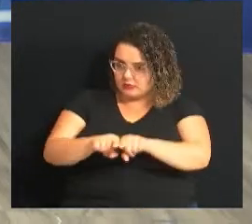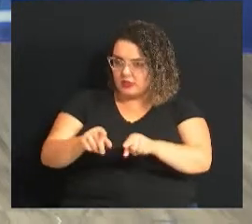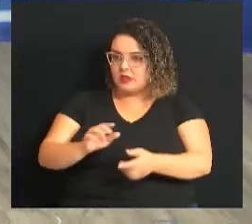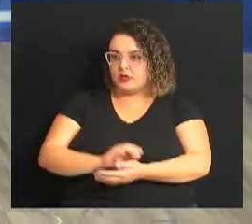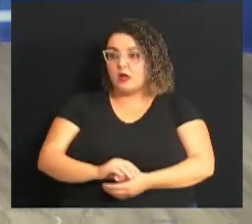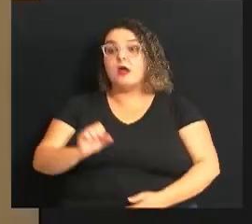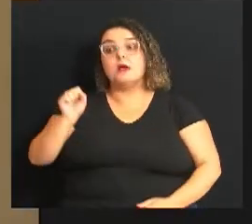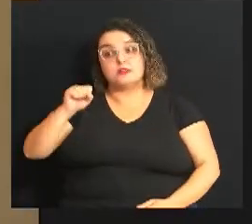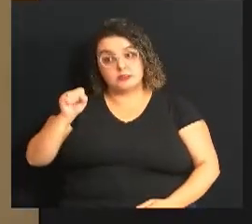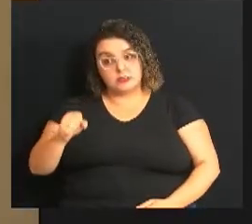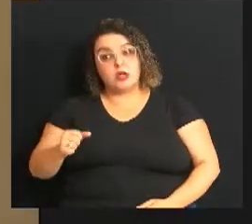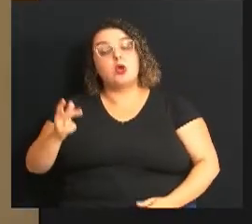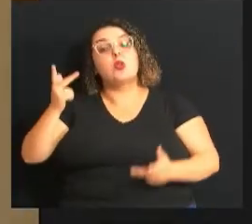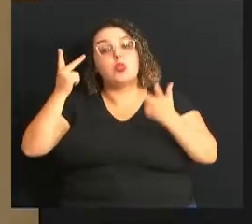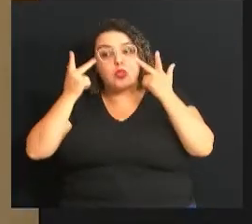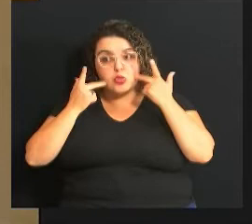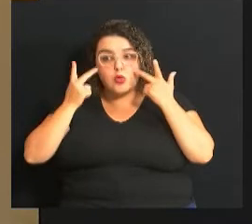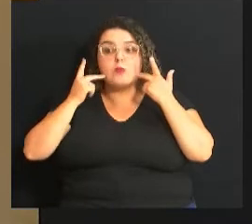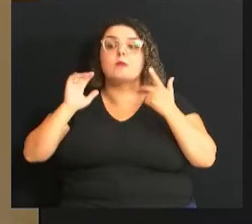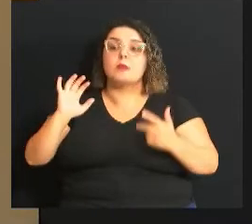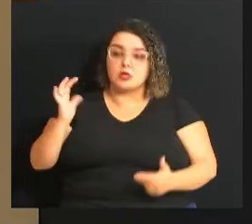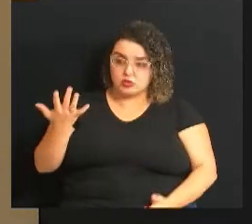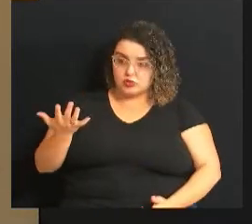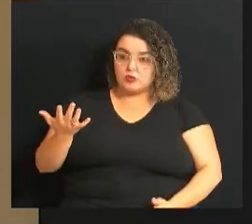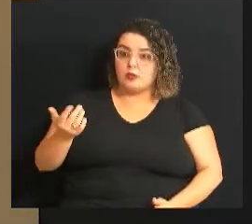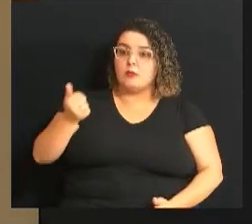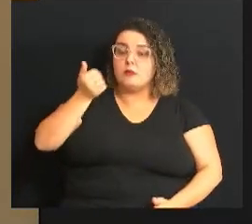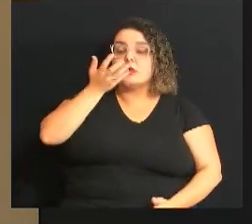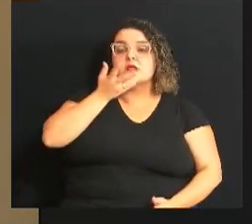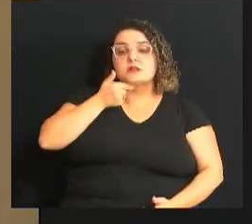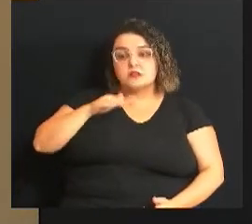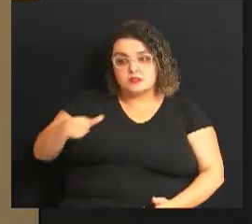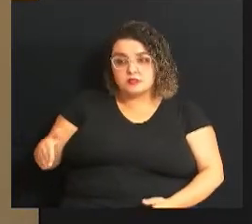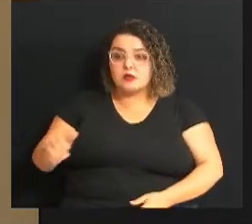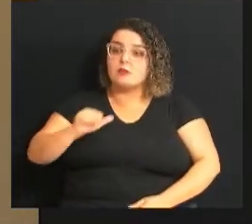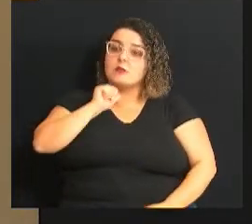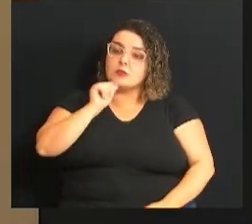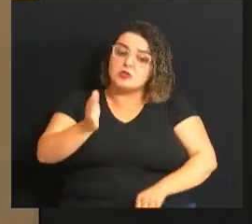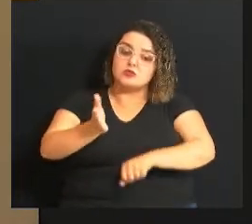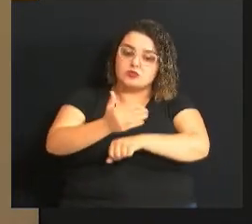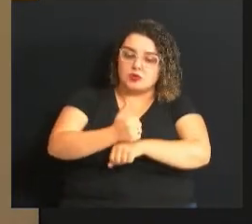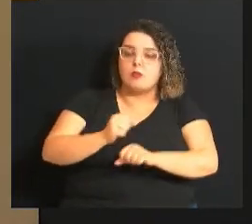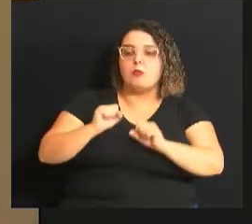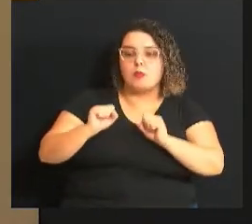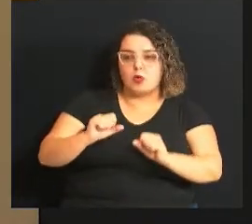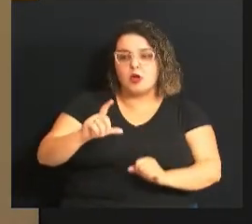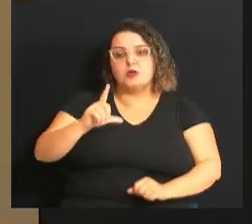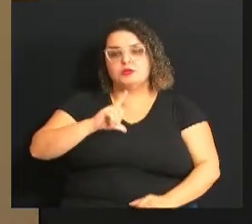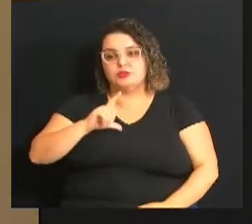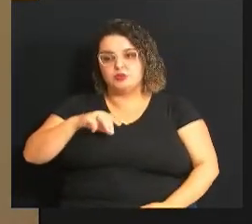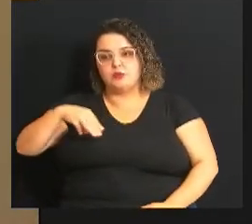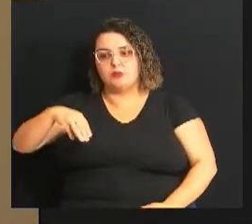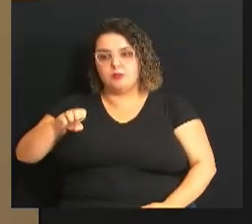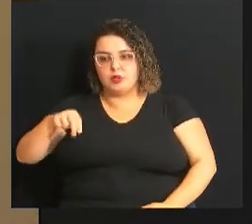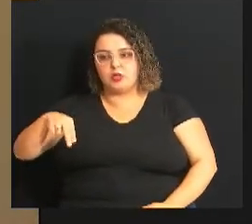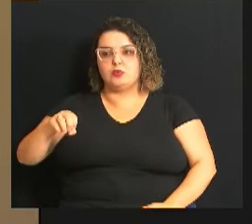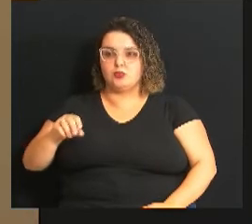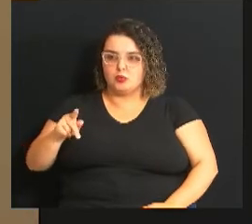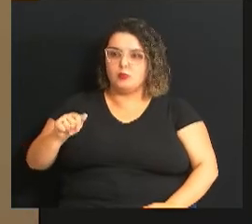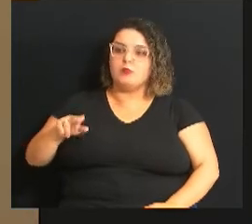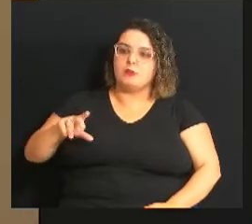Isso, geralmente isso acontece, né? Para aquelas crianças que menstruam muito mais cedo, você pode ter um quadro de menopausa mais cedo